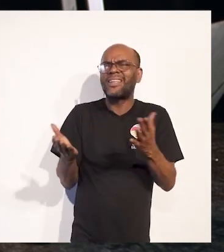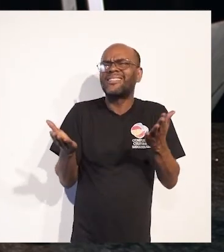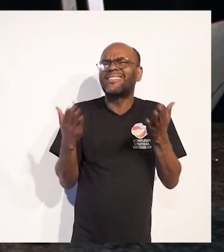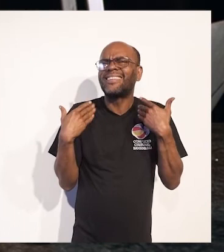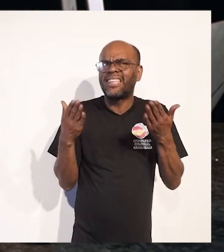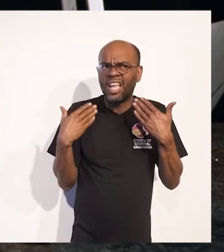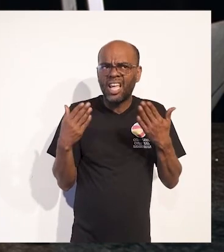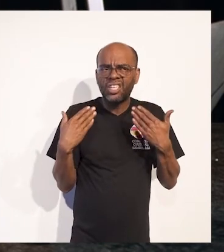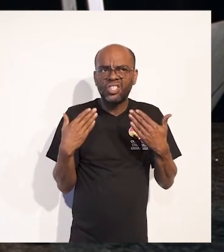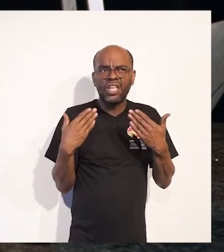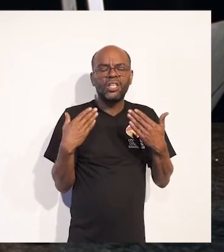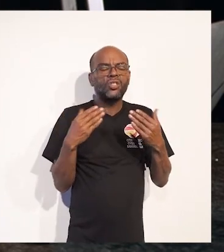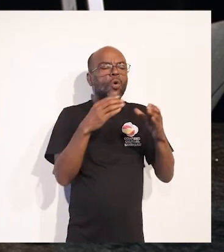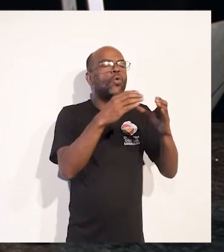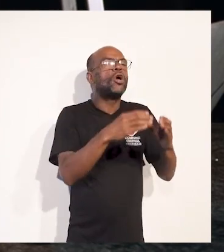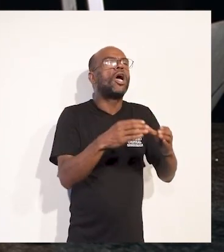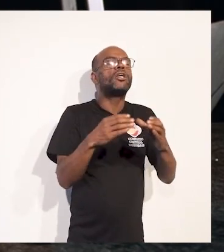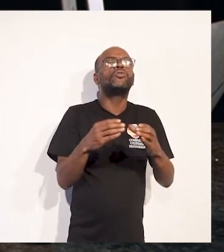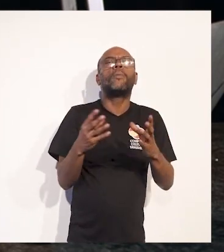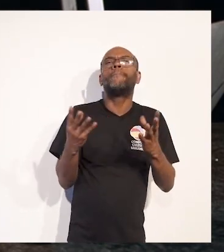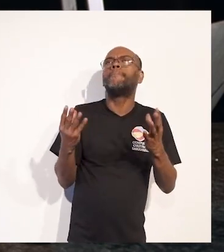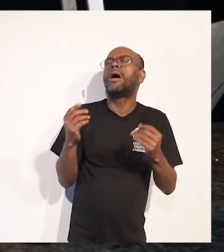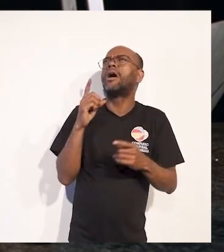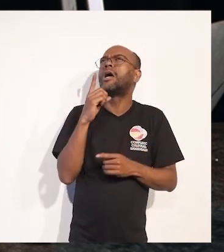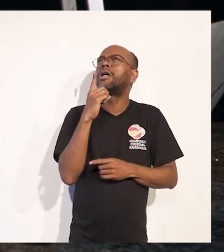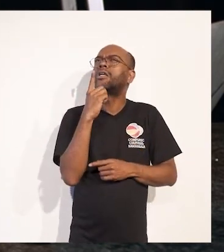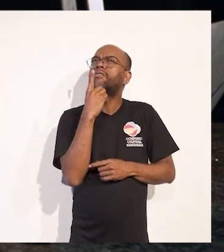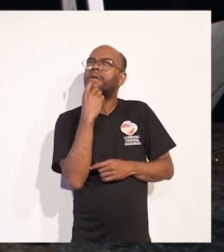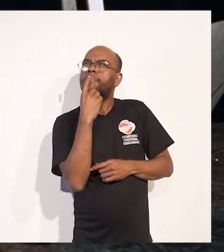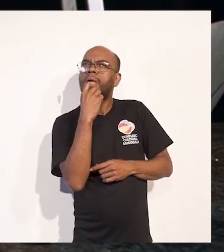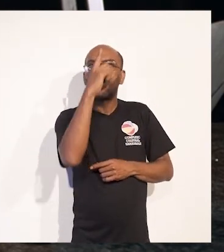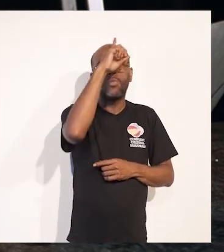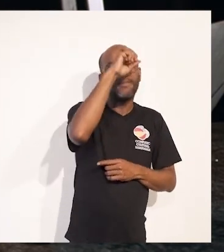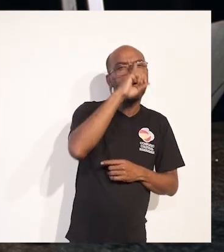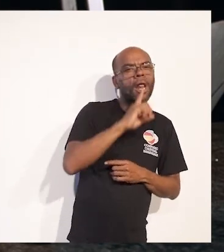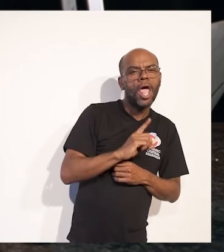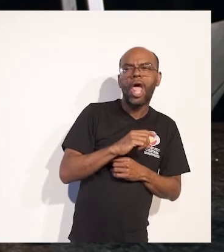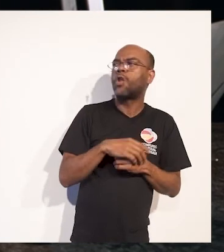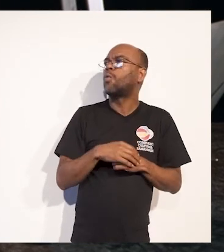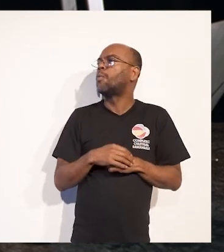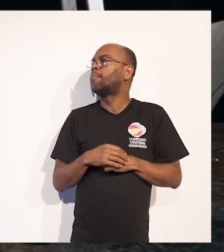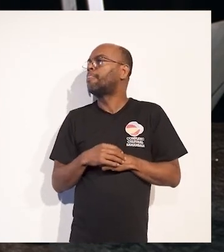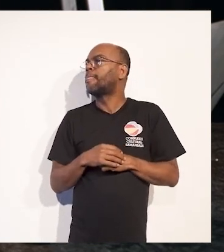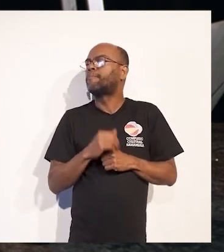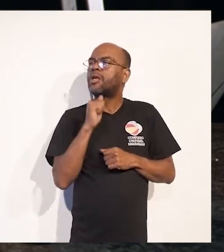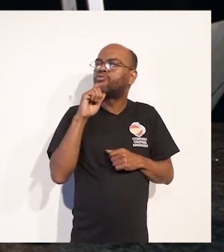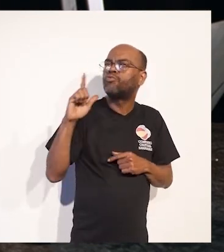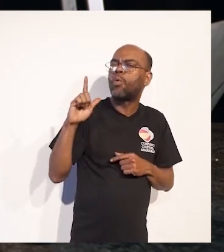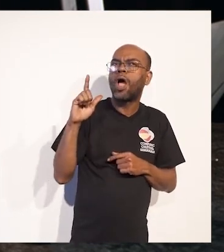calorentos, são ambientes com mais vermelho, com mais amarelo, com mais âmbar. E aí a gente acaba associando